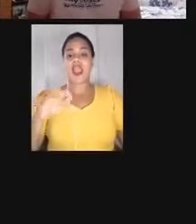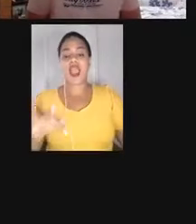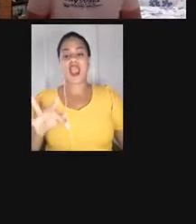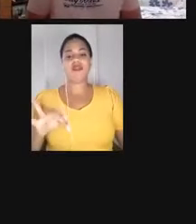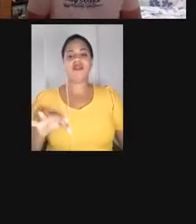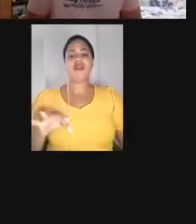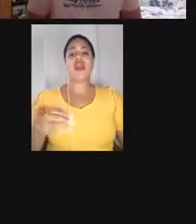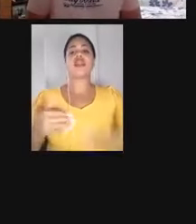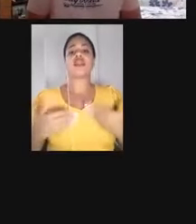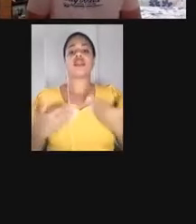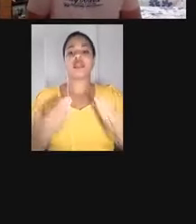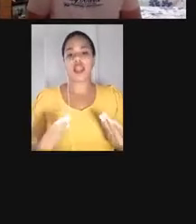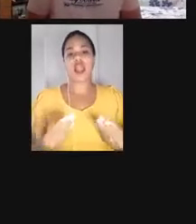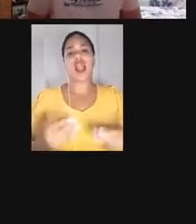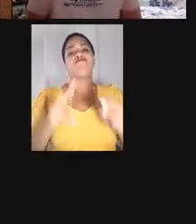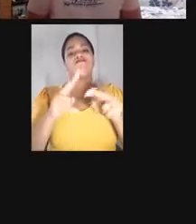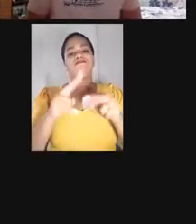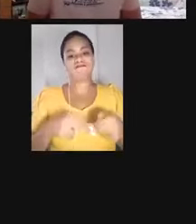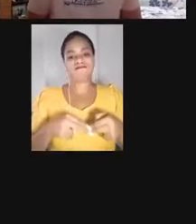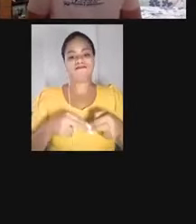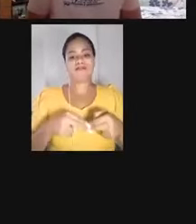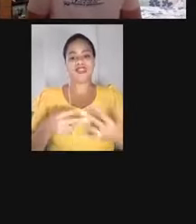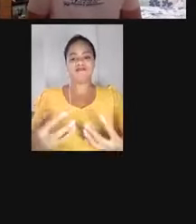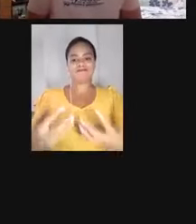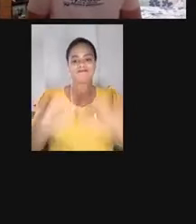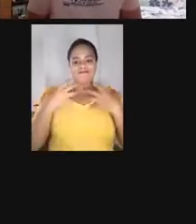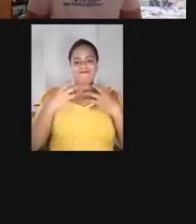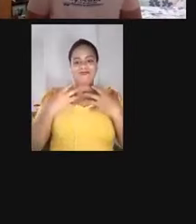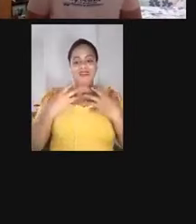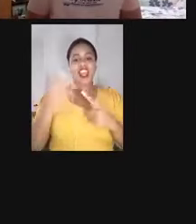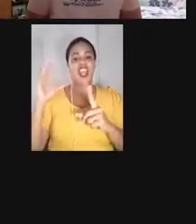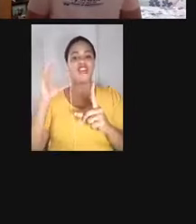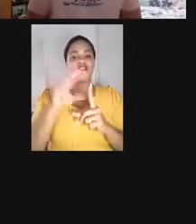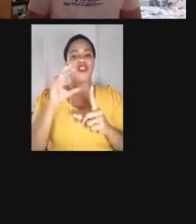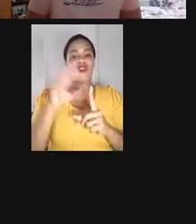que terminam pegando para todos nós ciganos. Fábio, mais uma